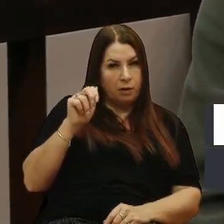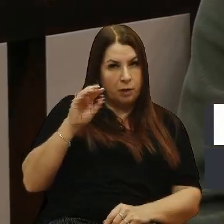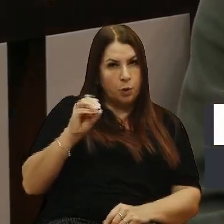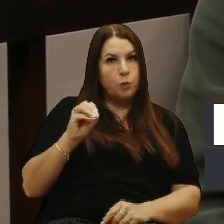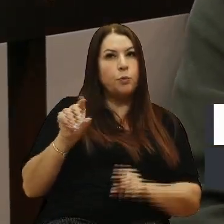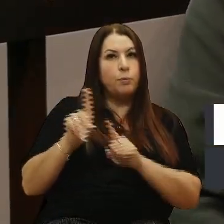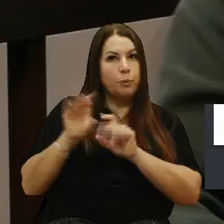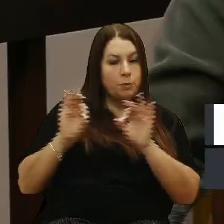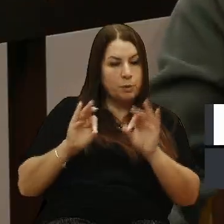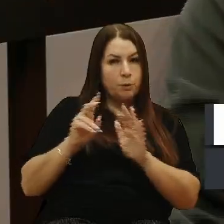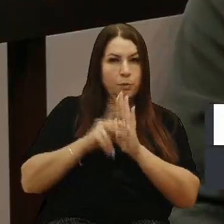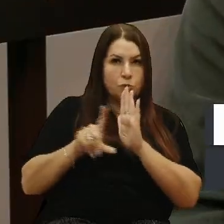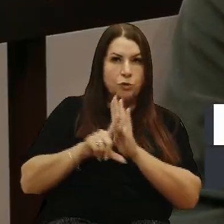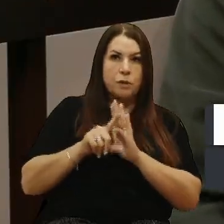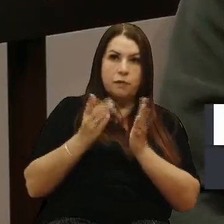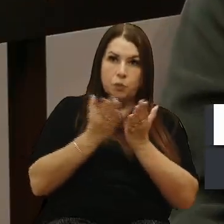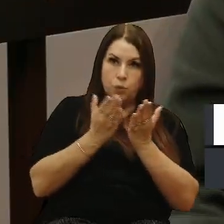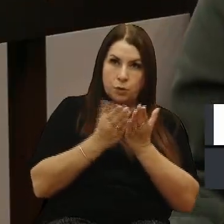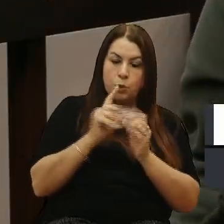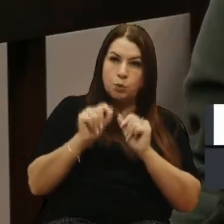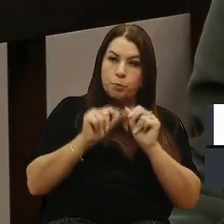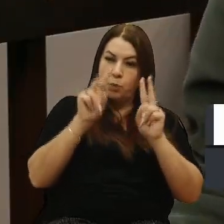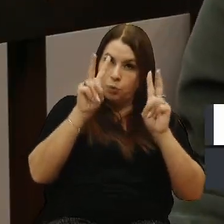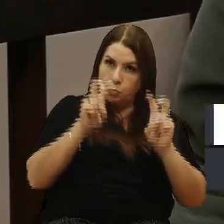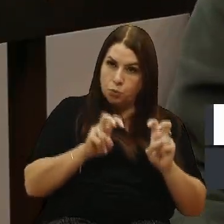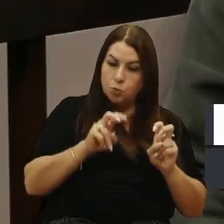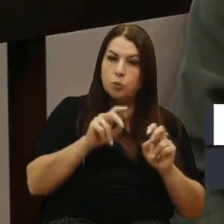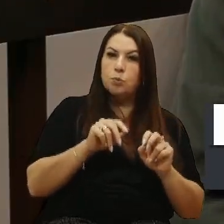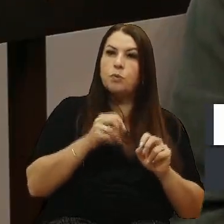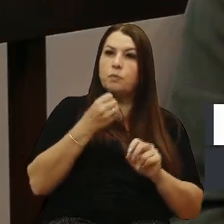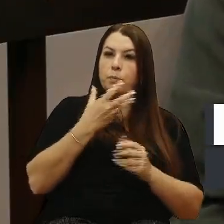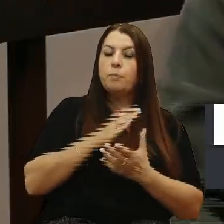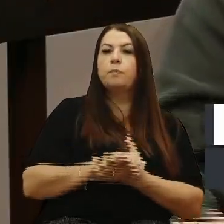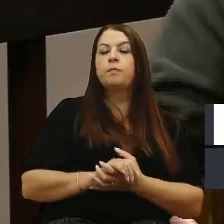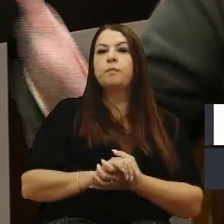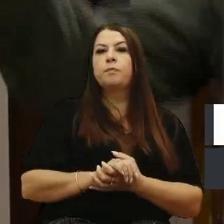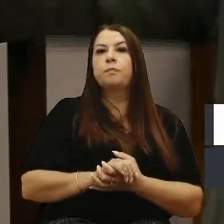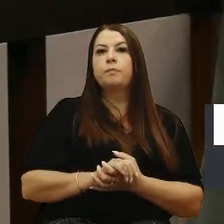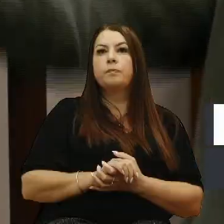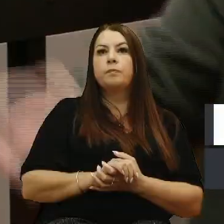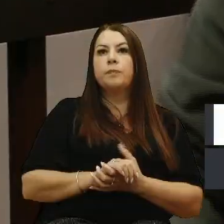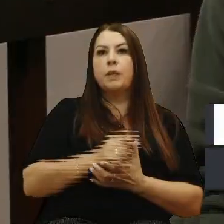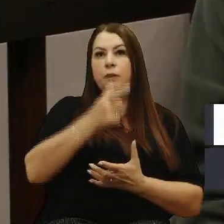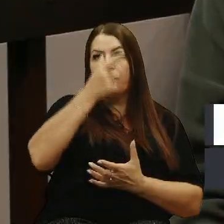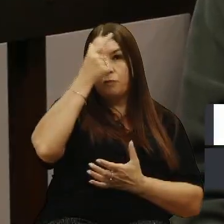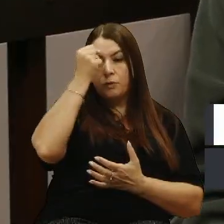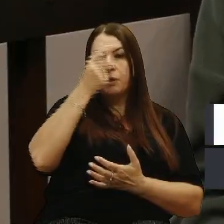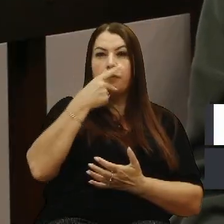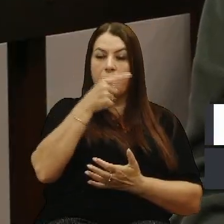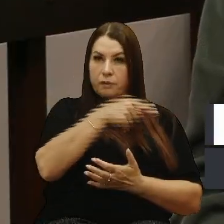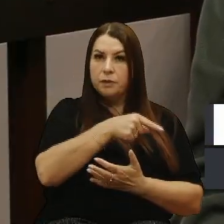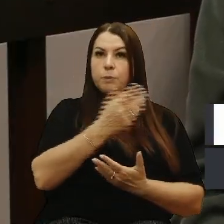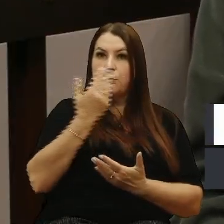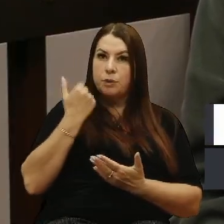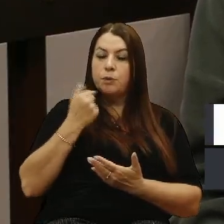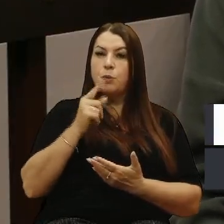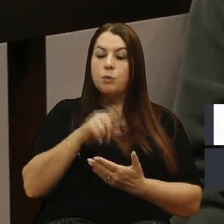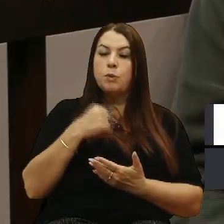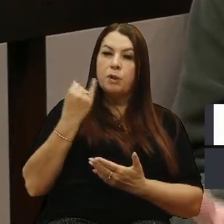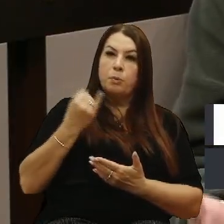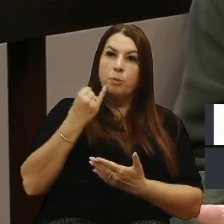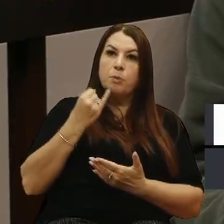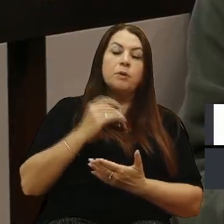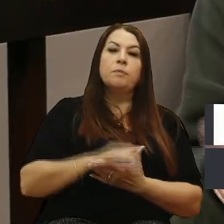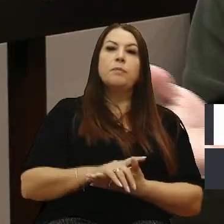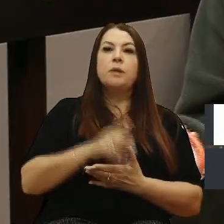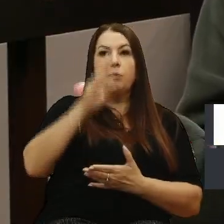elaboração do projeto. Vocês se debruçaram ali sobre esse assunto de forma boa, né? Desde a faculdade a gente falava sobre isso, né? E o quanto é importante.